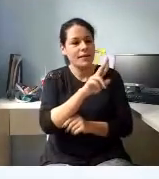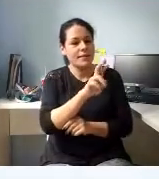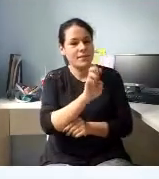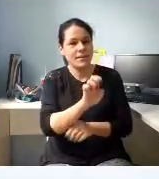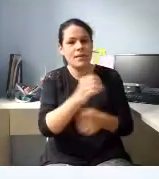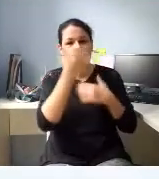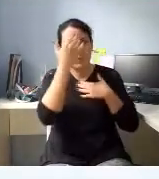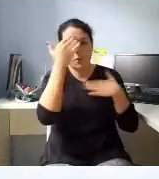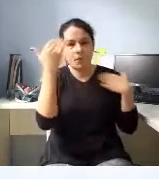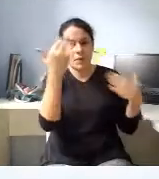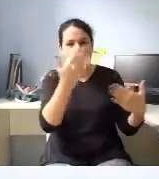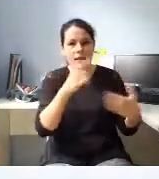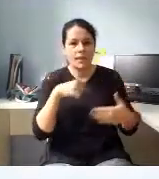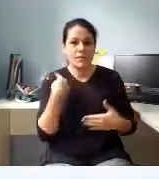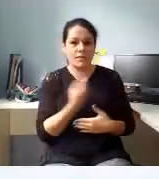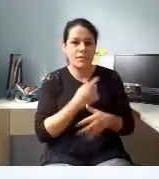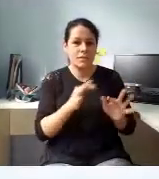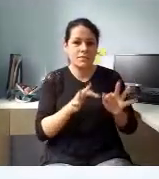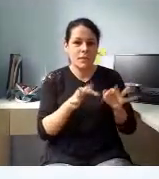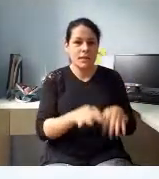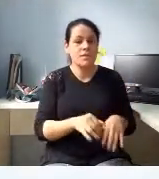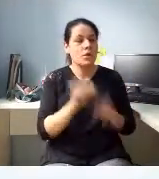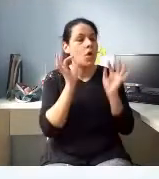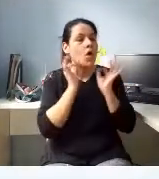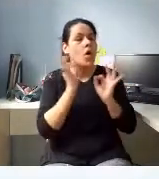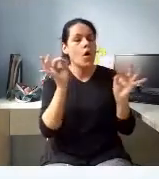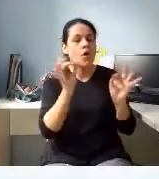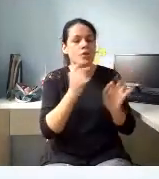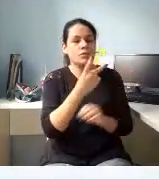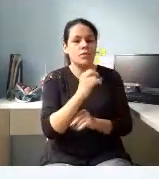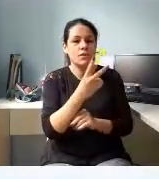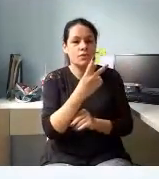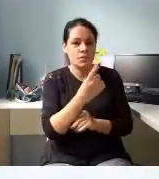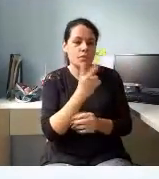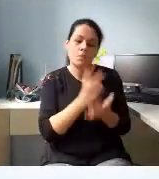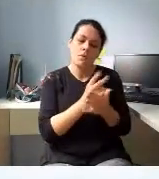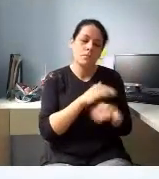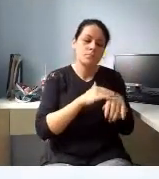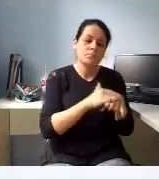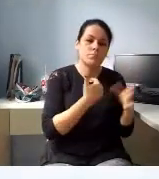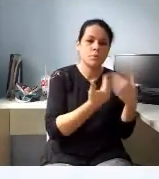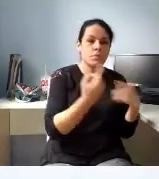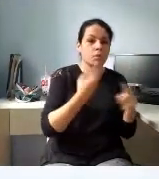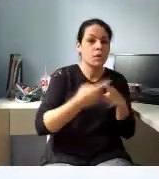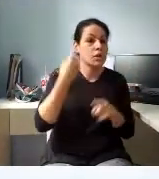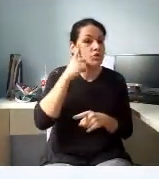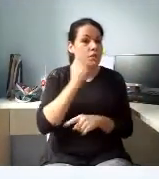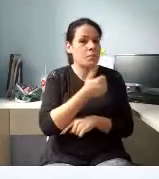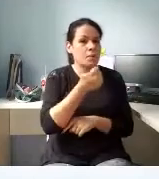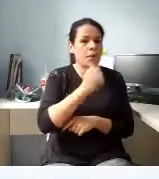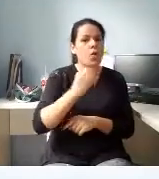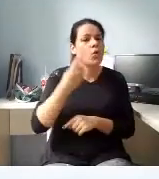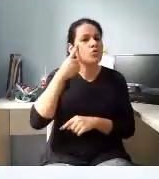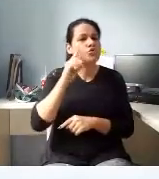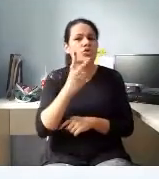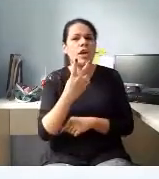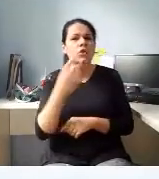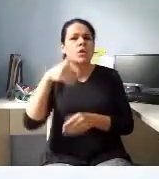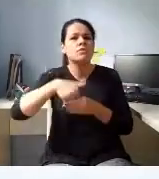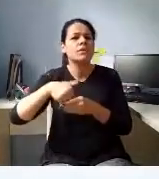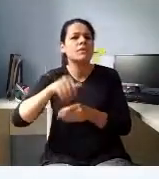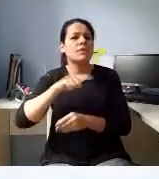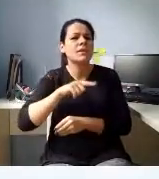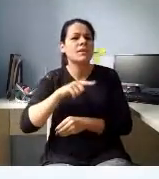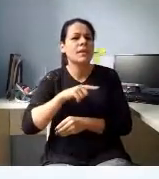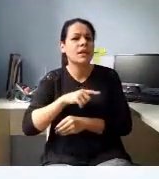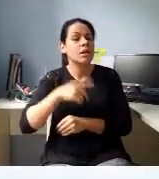Nossa primeira entrevista de 2021. Vamos continuar nos conversando, porque é dia 1º ou dia 2 a eleição?